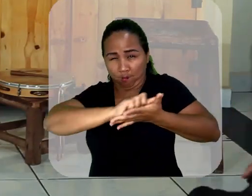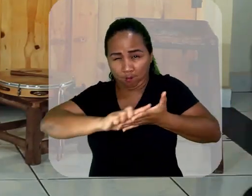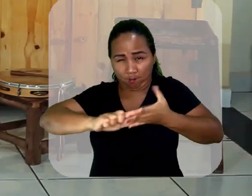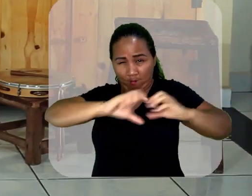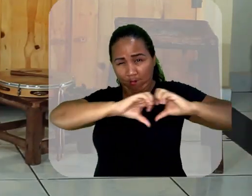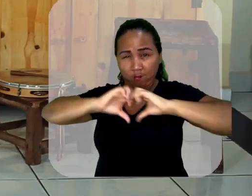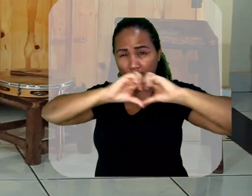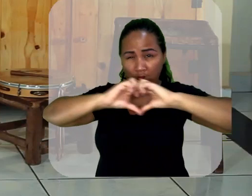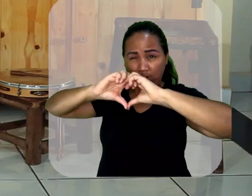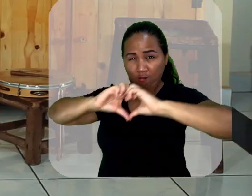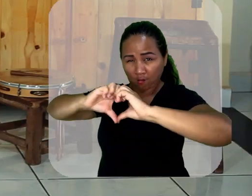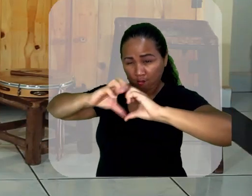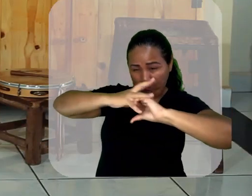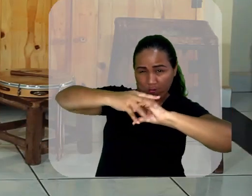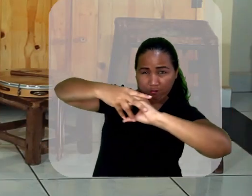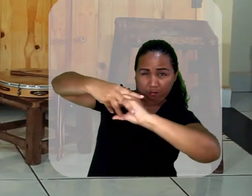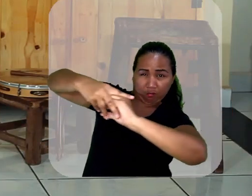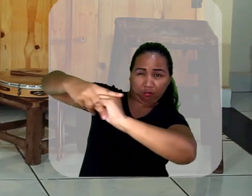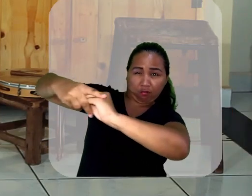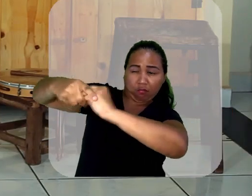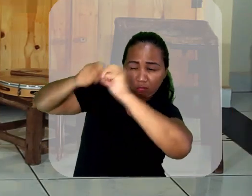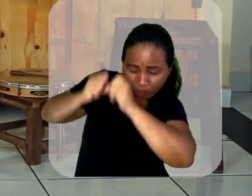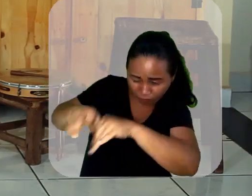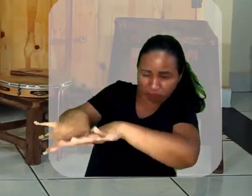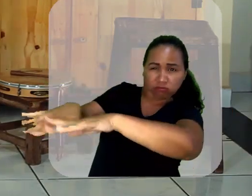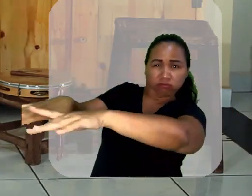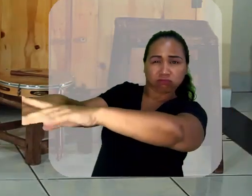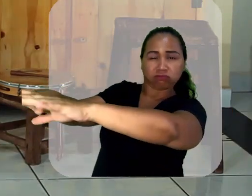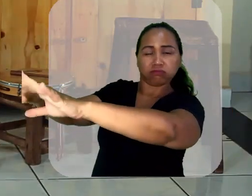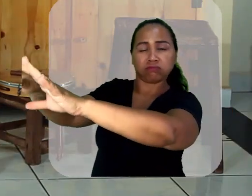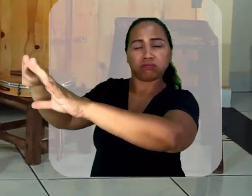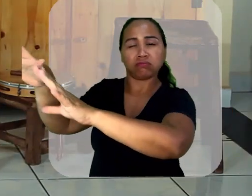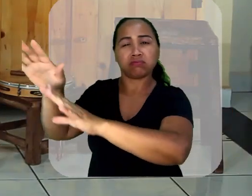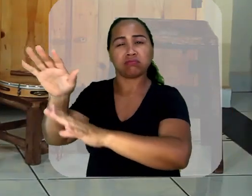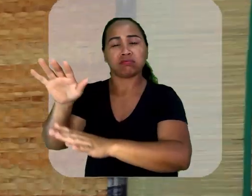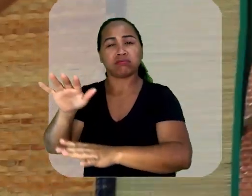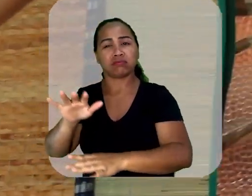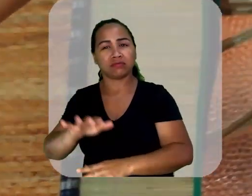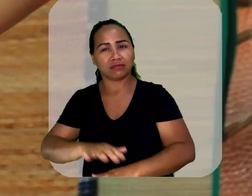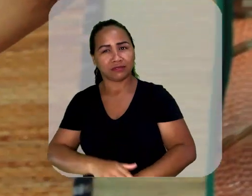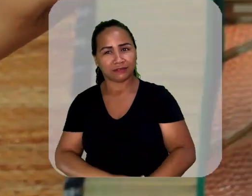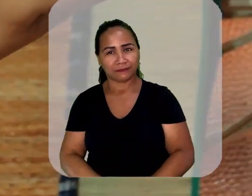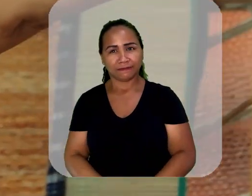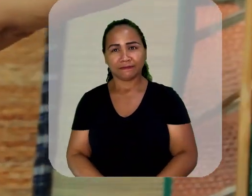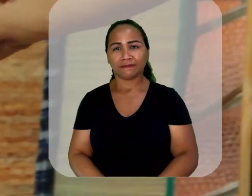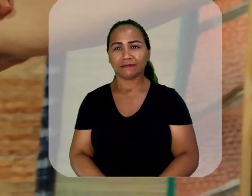Levando, levando, levando, levando, leva marcas de mim.